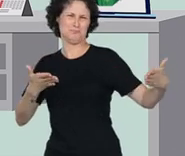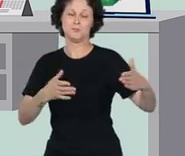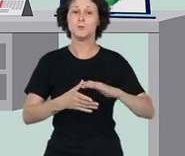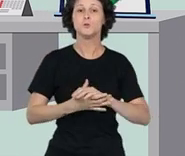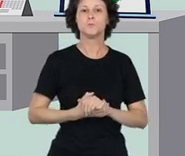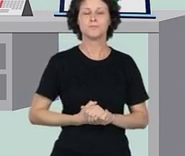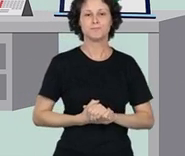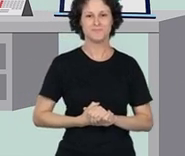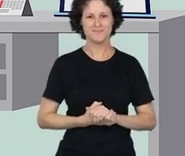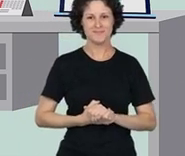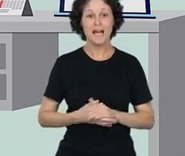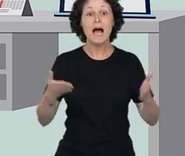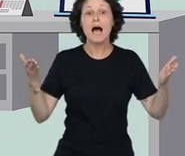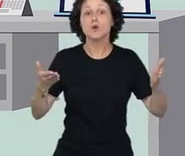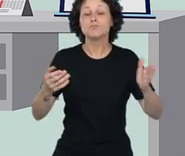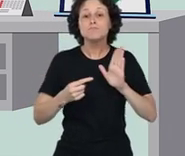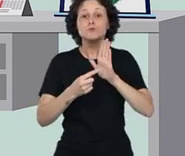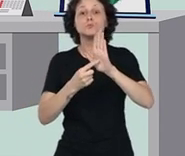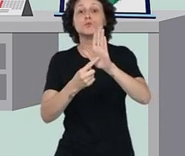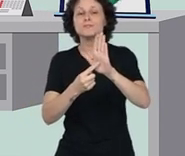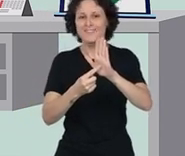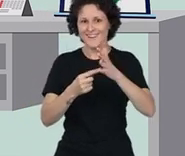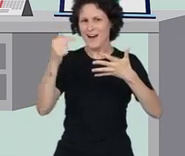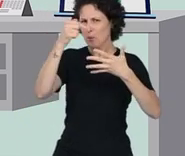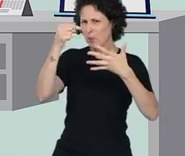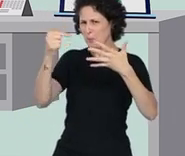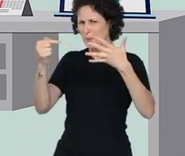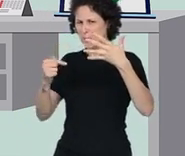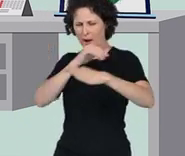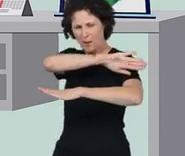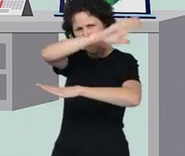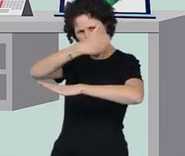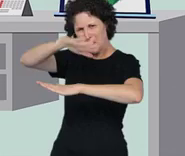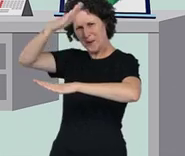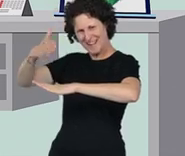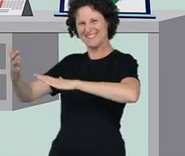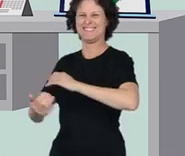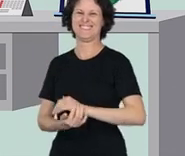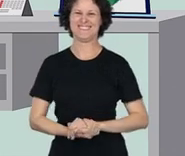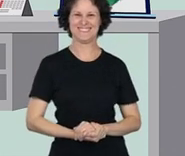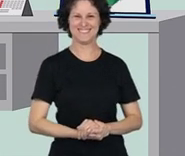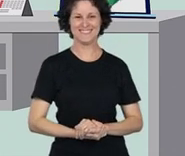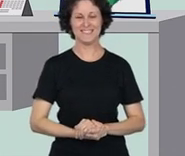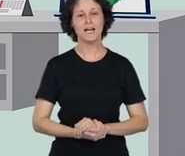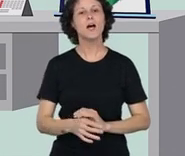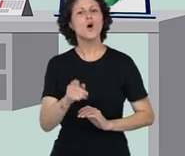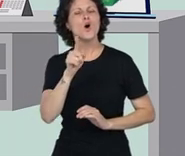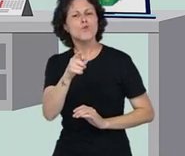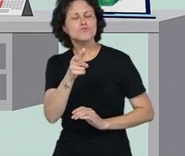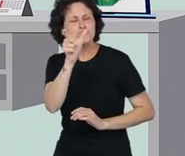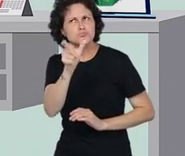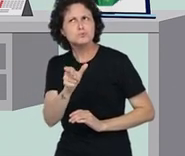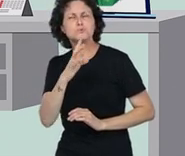um pouquinho mais sobre as placas tectônicas, vamos dar continuidade ao nosso sobe e desce nesse planeta imenso? Você já foi à